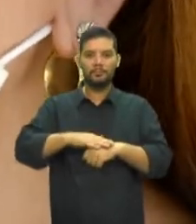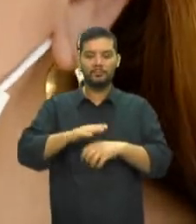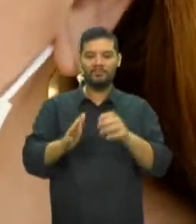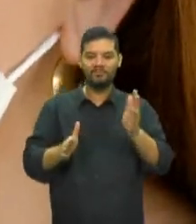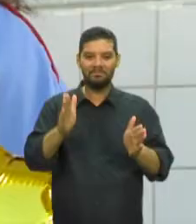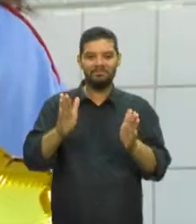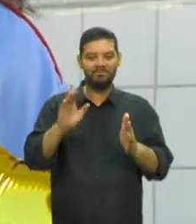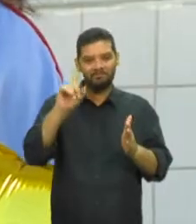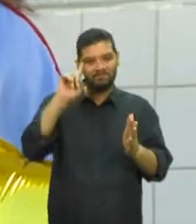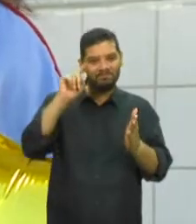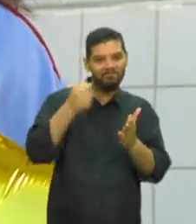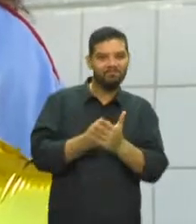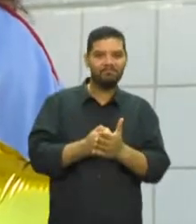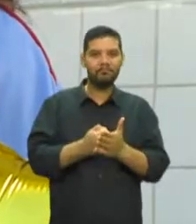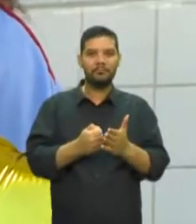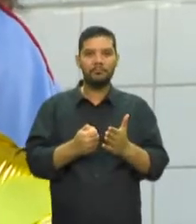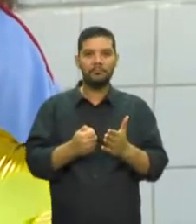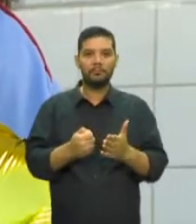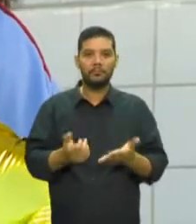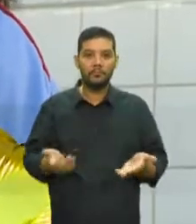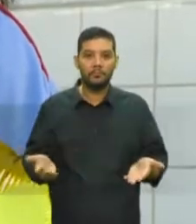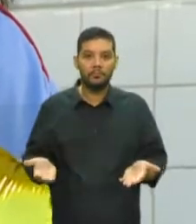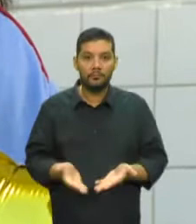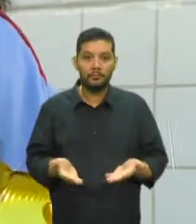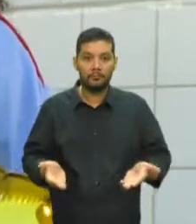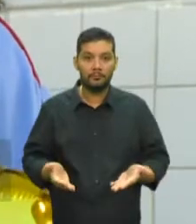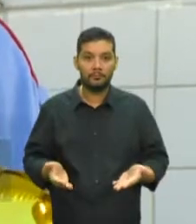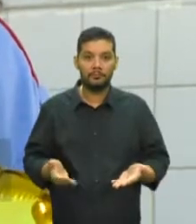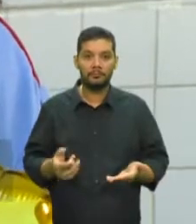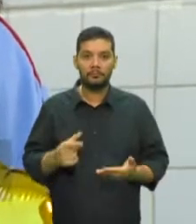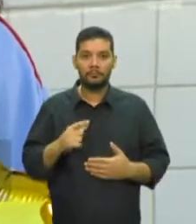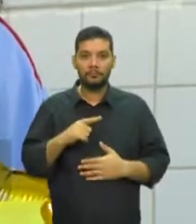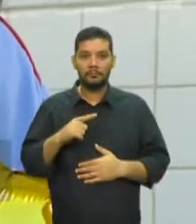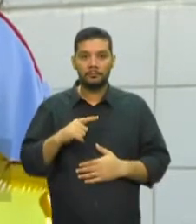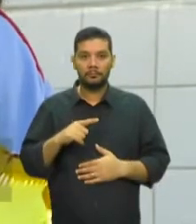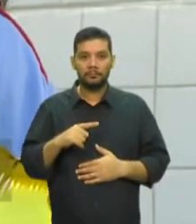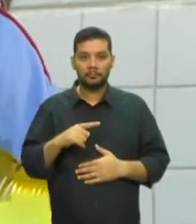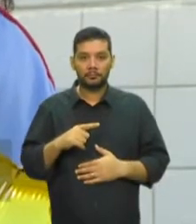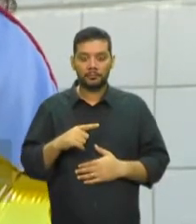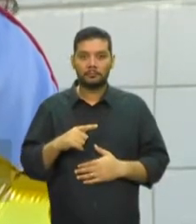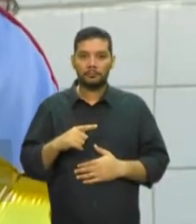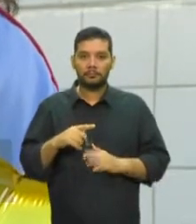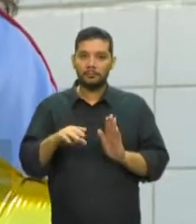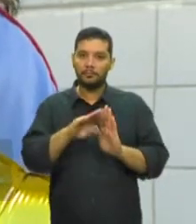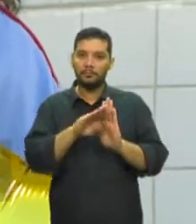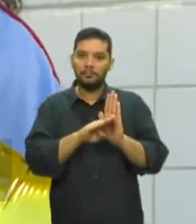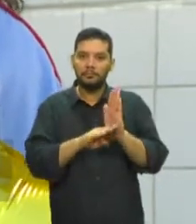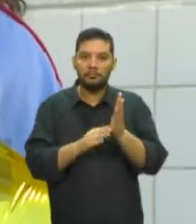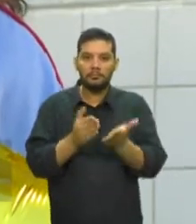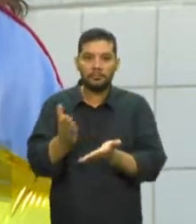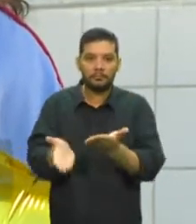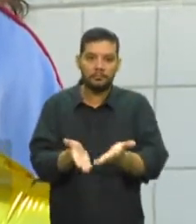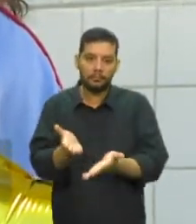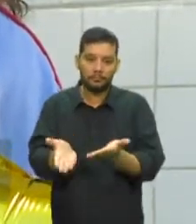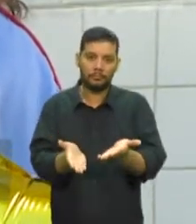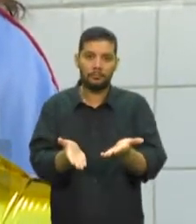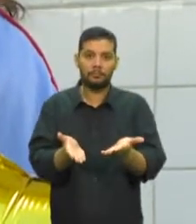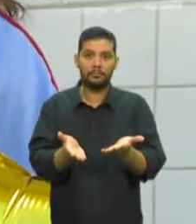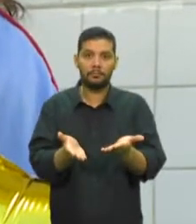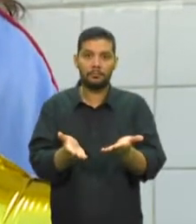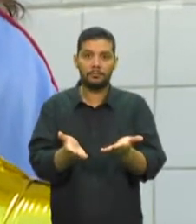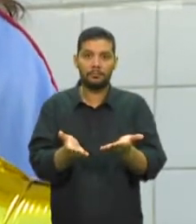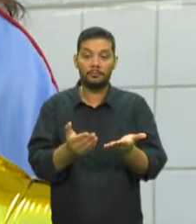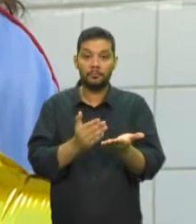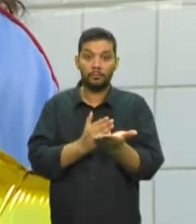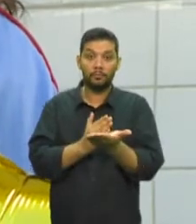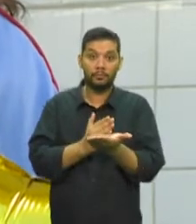da pandemia. Se hoje já se tem recursos, protocolos de atendimento, quando aqui nós iniciamos